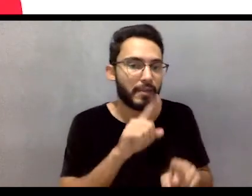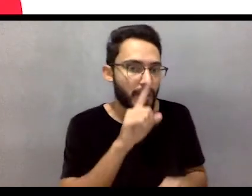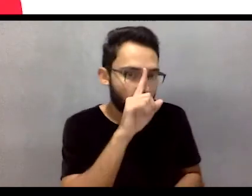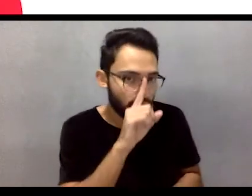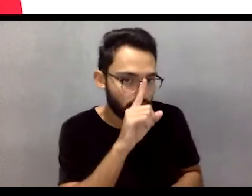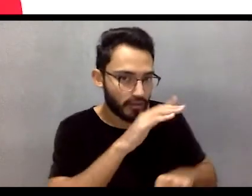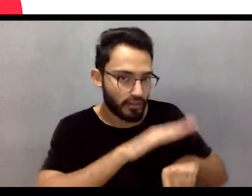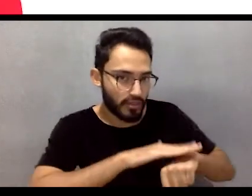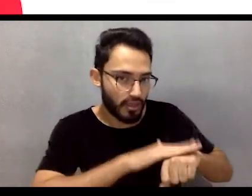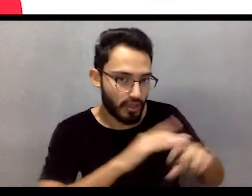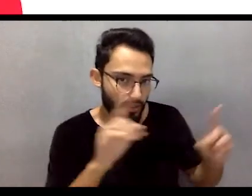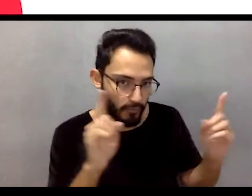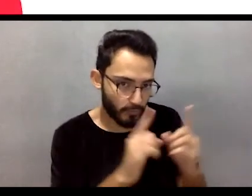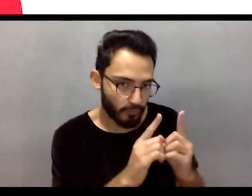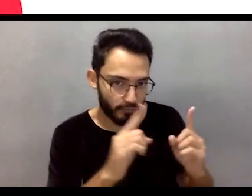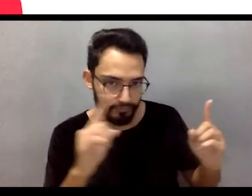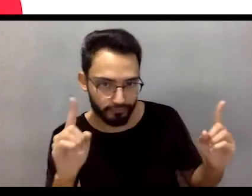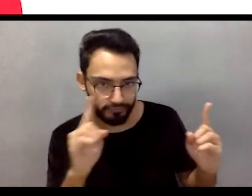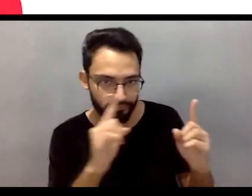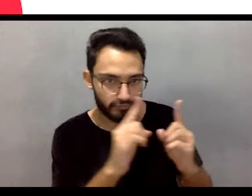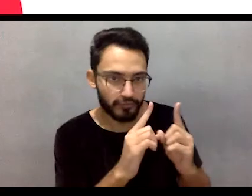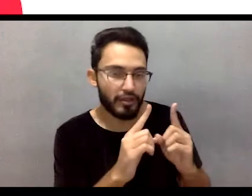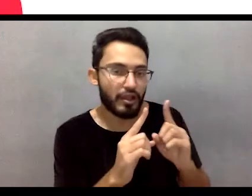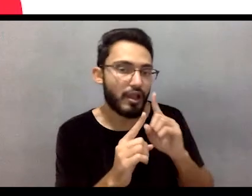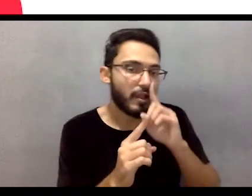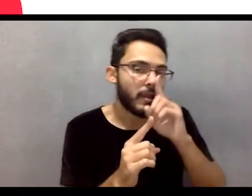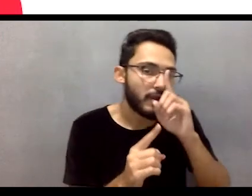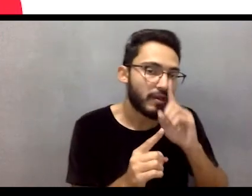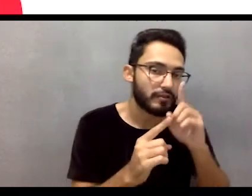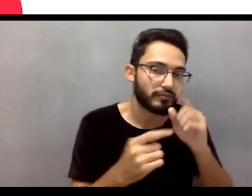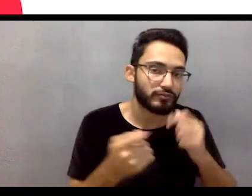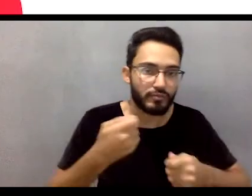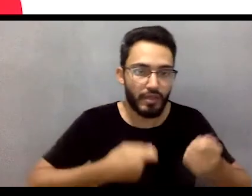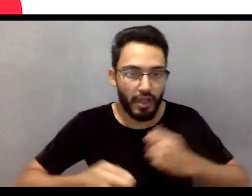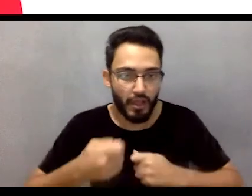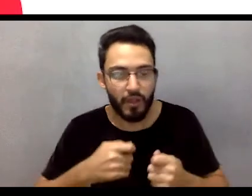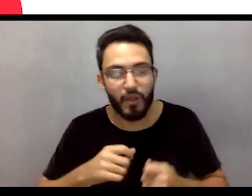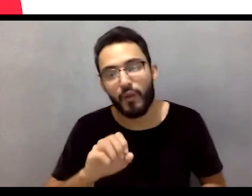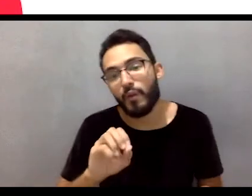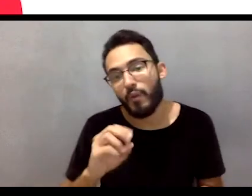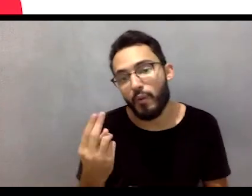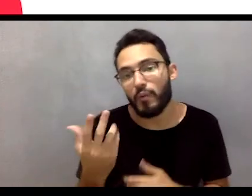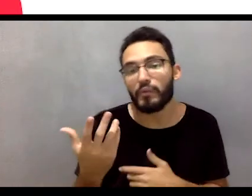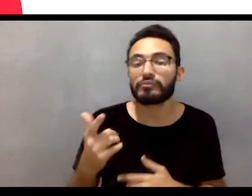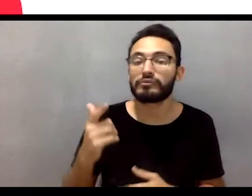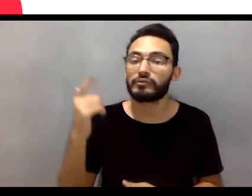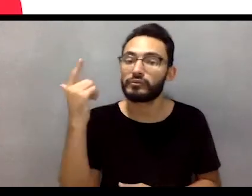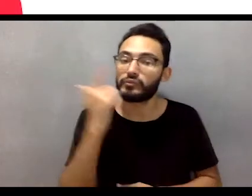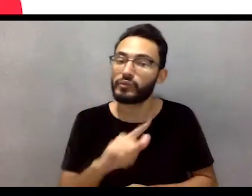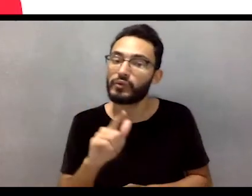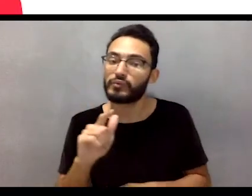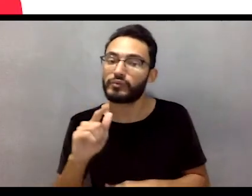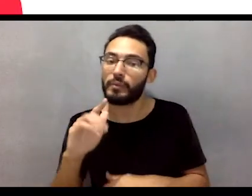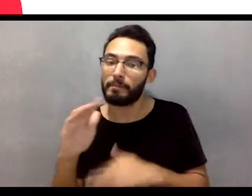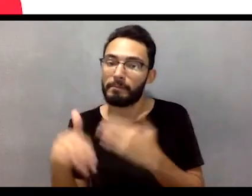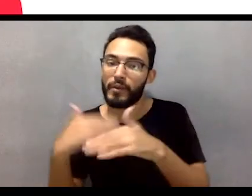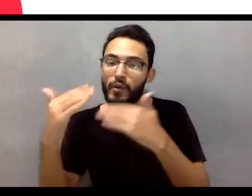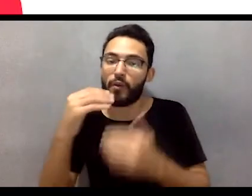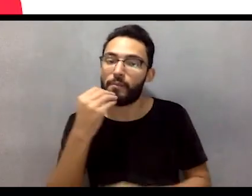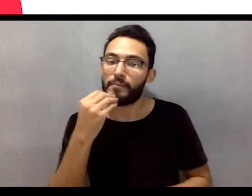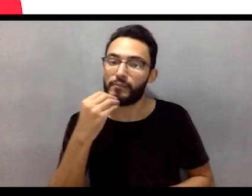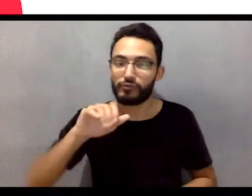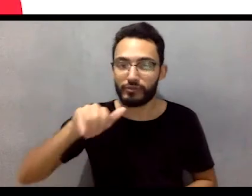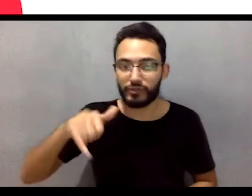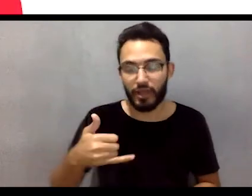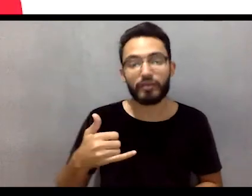do tempo, mais o risco para o negócio, ou o quanto que ele consegue gerar de